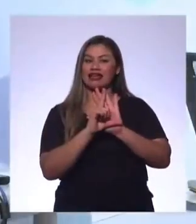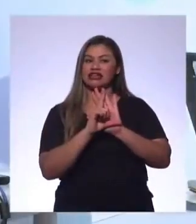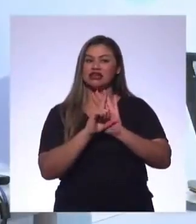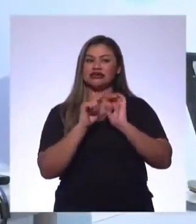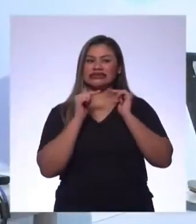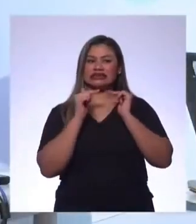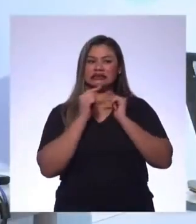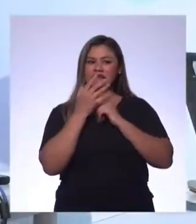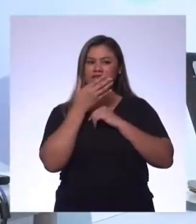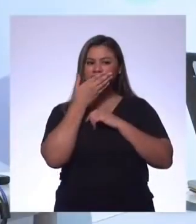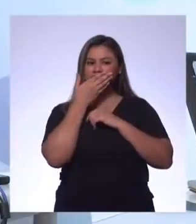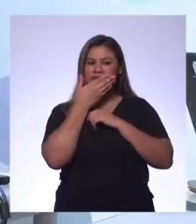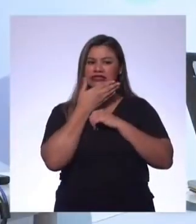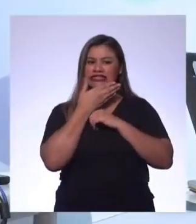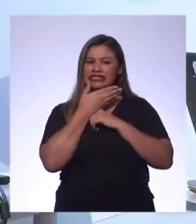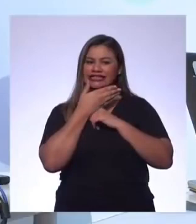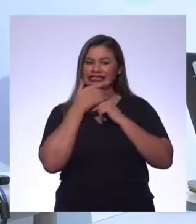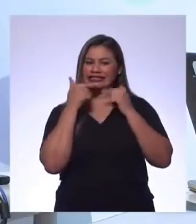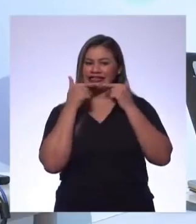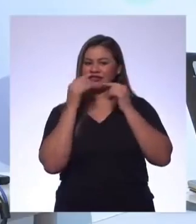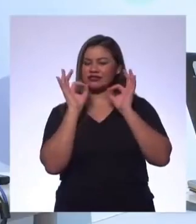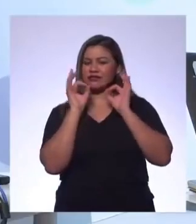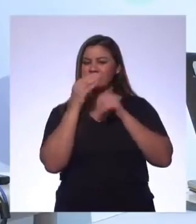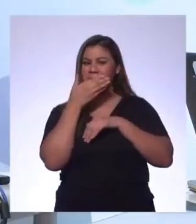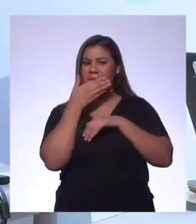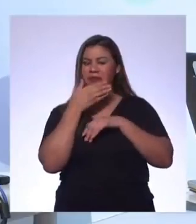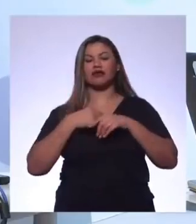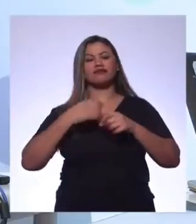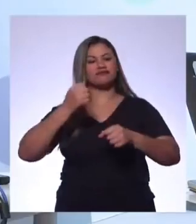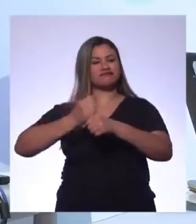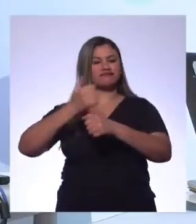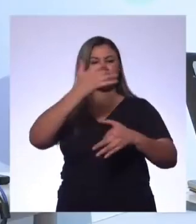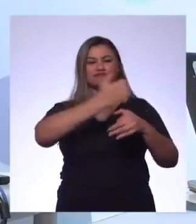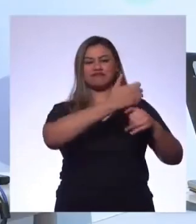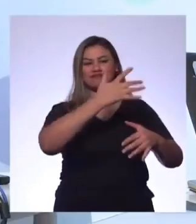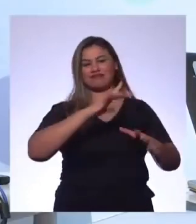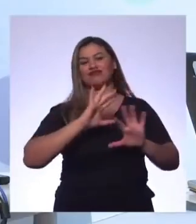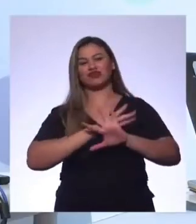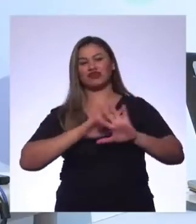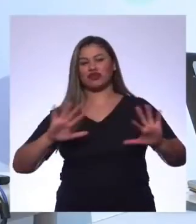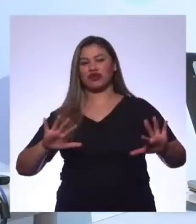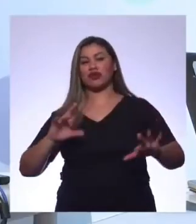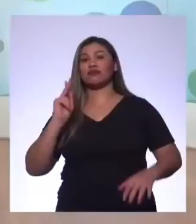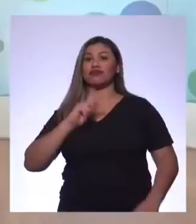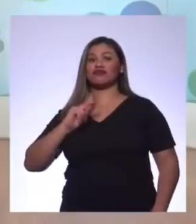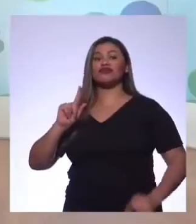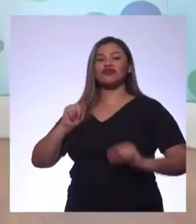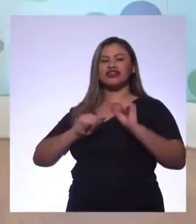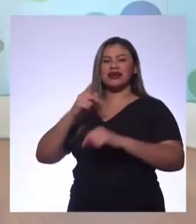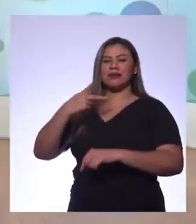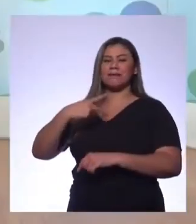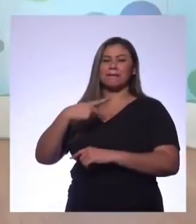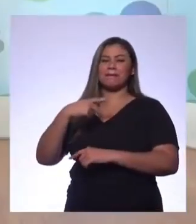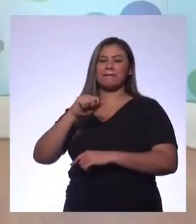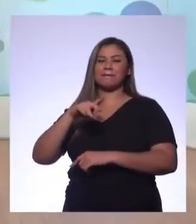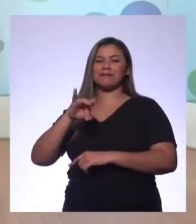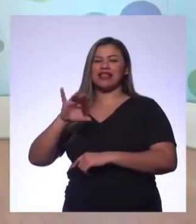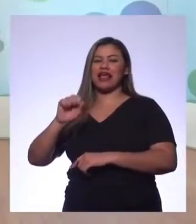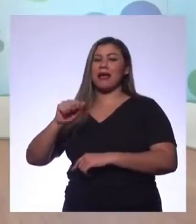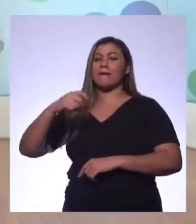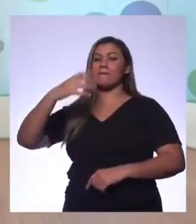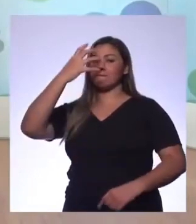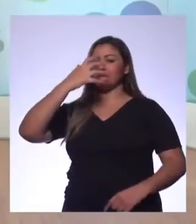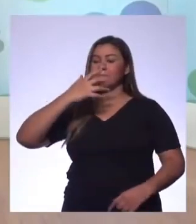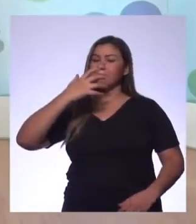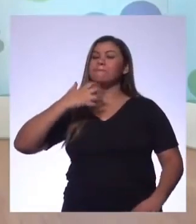meus dentes hoje, ó. Eu sou moderadora, vocês já sabem. A professora é a Andréa Paulon. Andréa, nem vem com um sorrisinho que